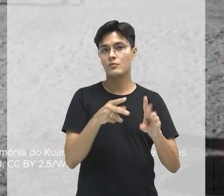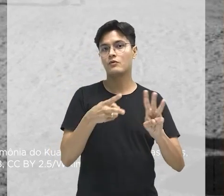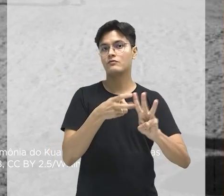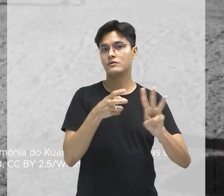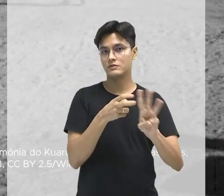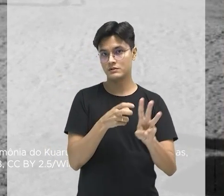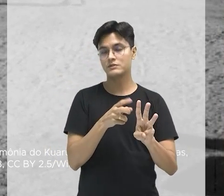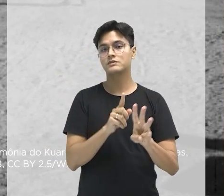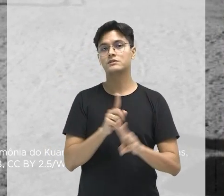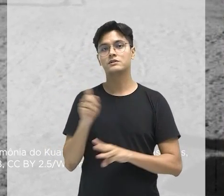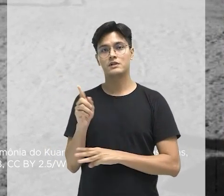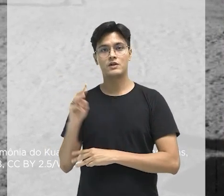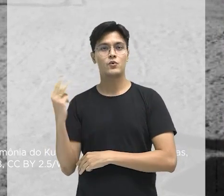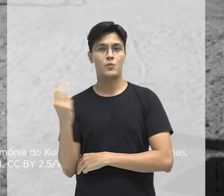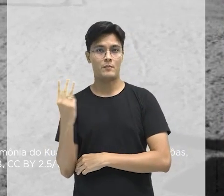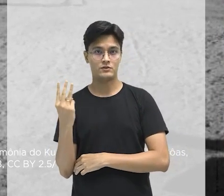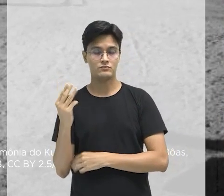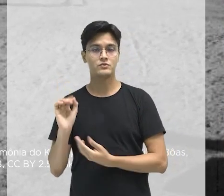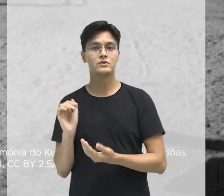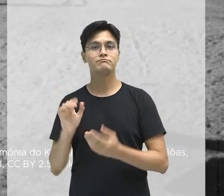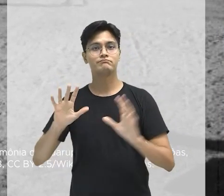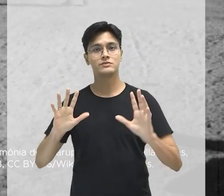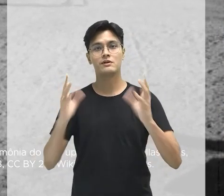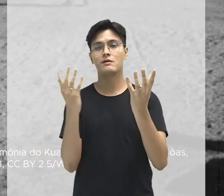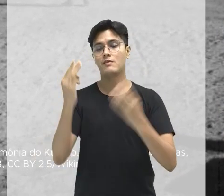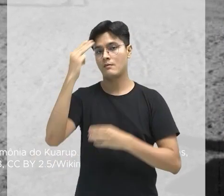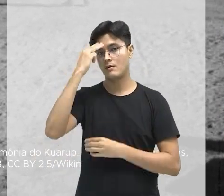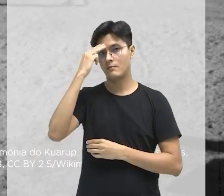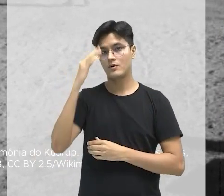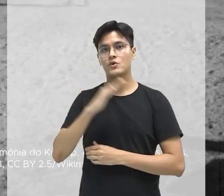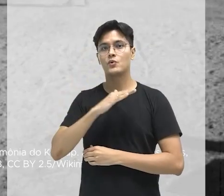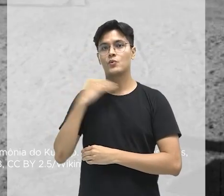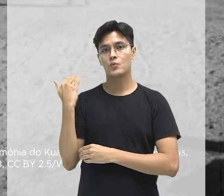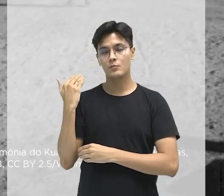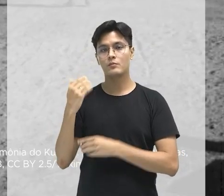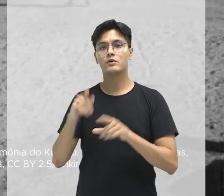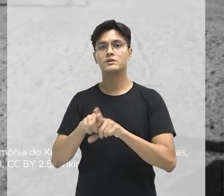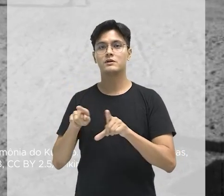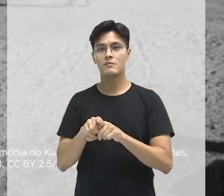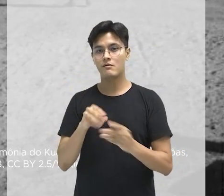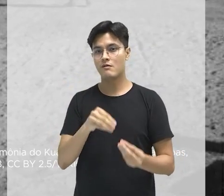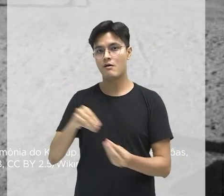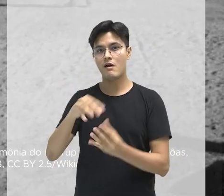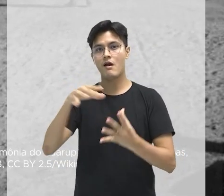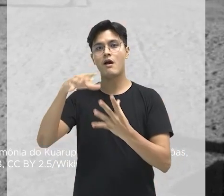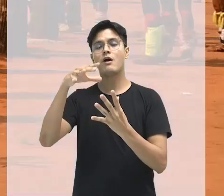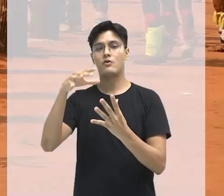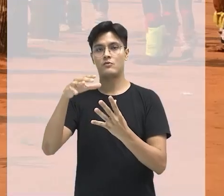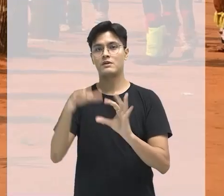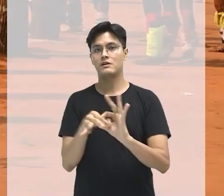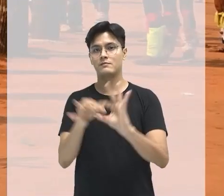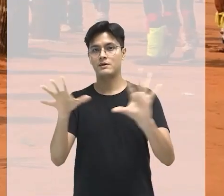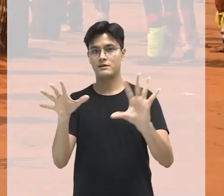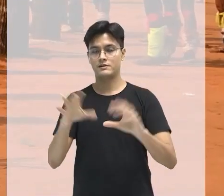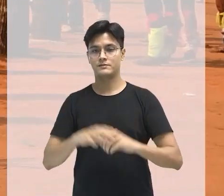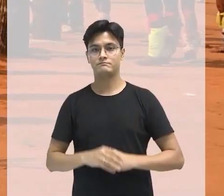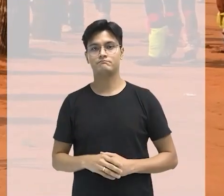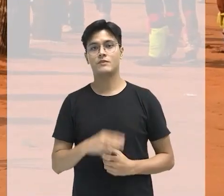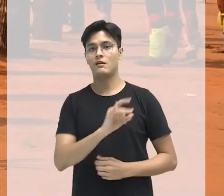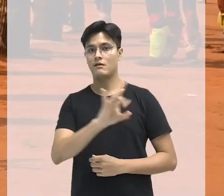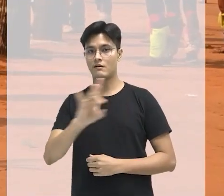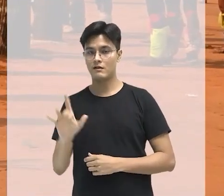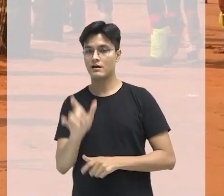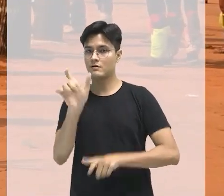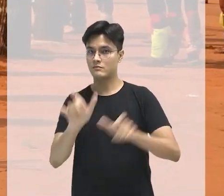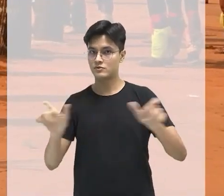Xingu, Mato Grosso, para celebrar a memória dos mortos e liberar suas almas para o mundo espiritual. Cada morto